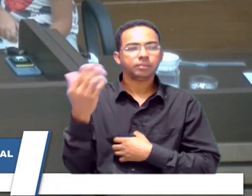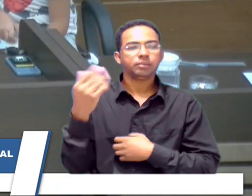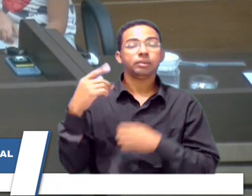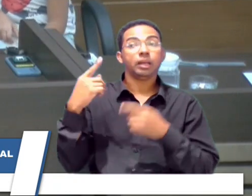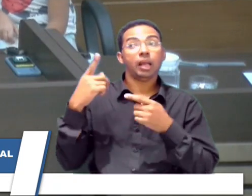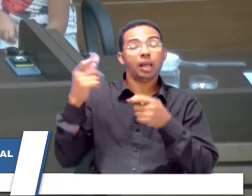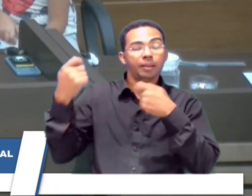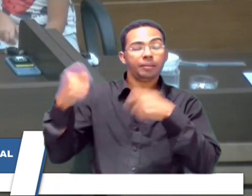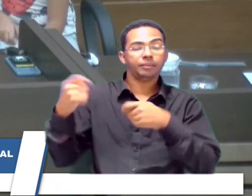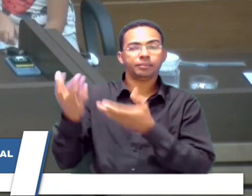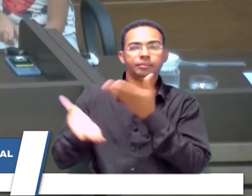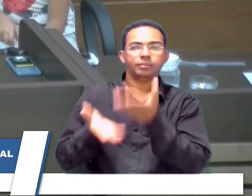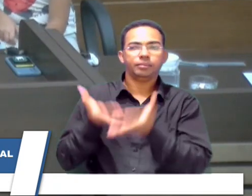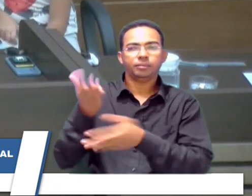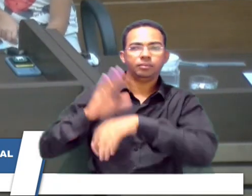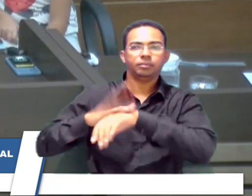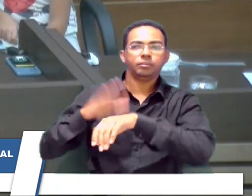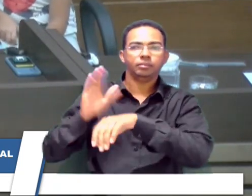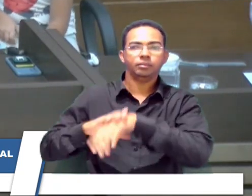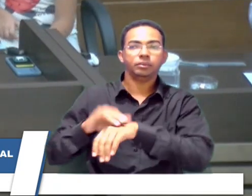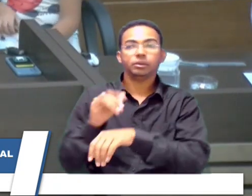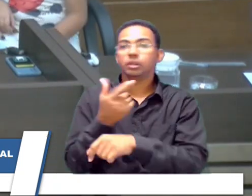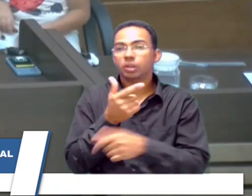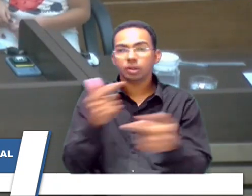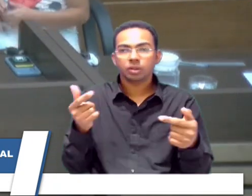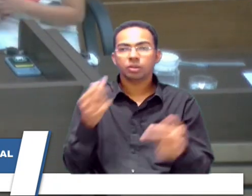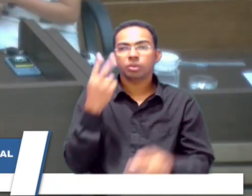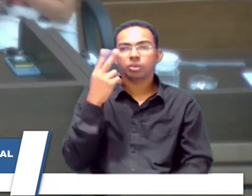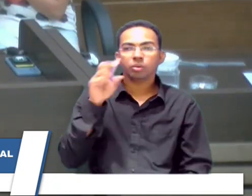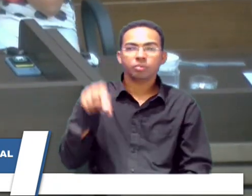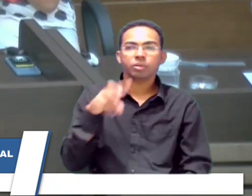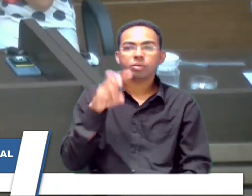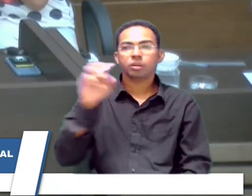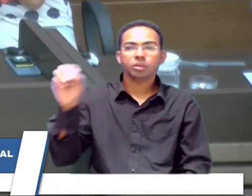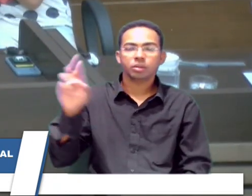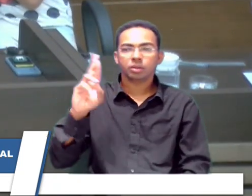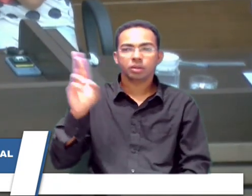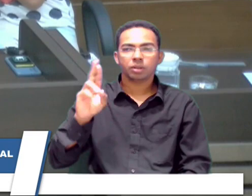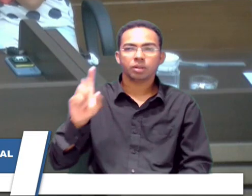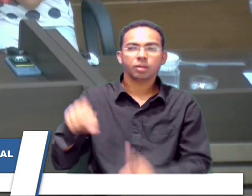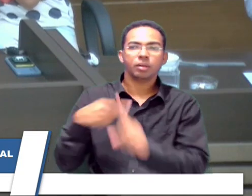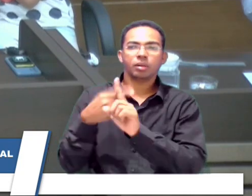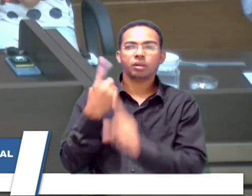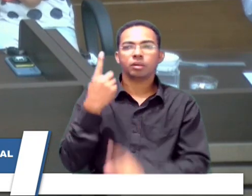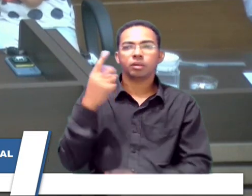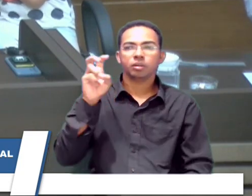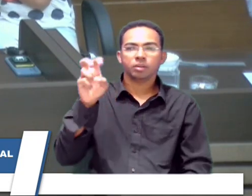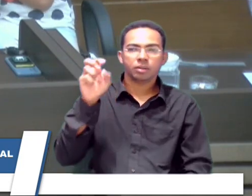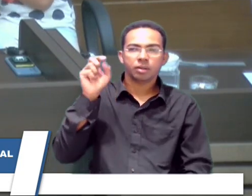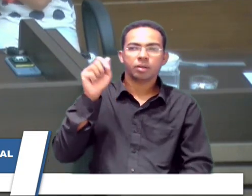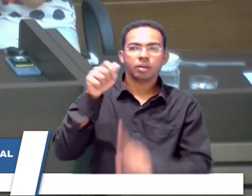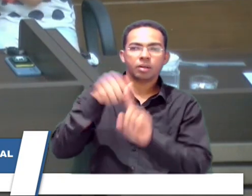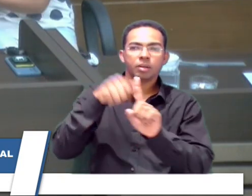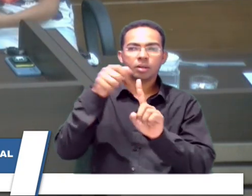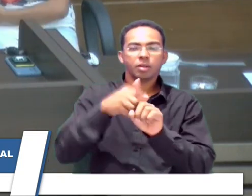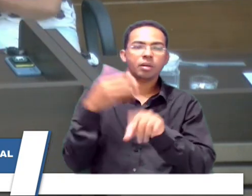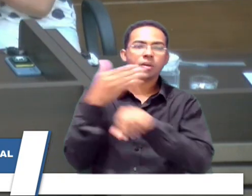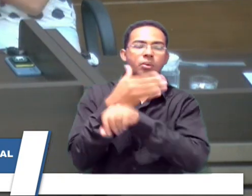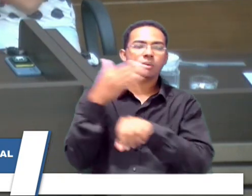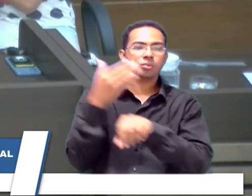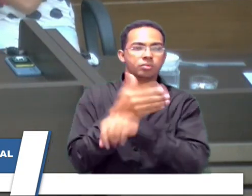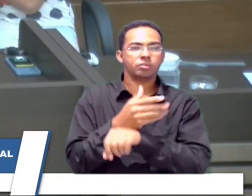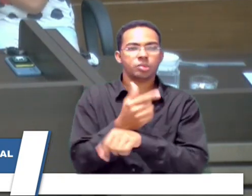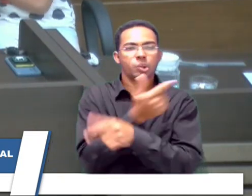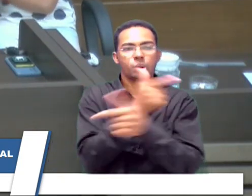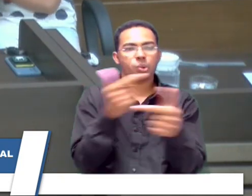de um tratamento naquele momento, e se a gente não tivesse R$ 2.500 e mais R$ 15.000 por mês para frequentar as terapias, a gente não tinha